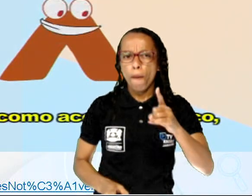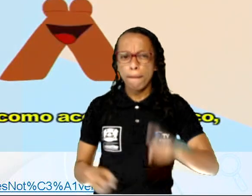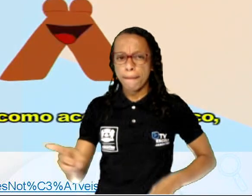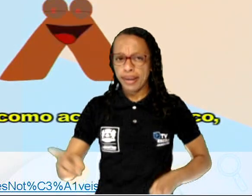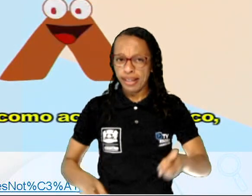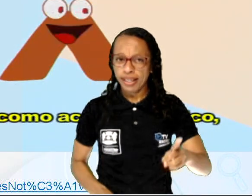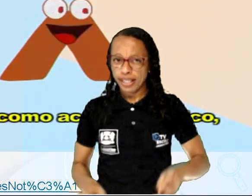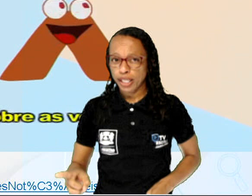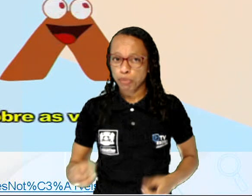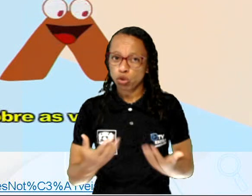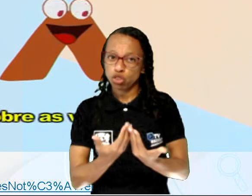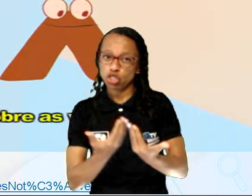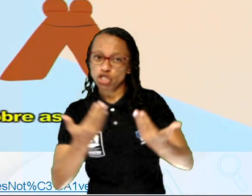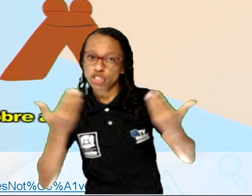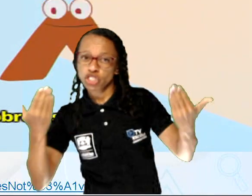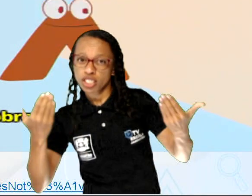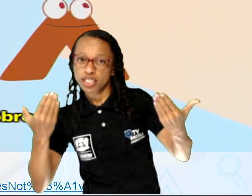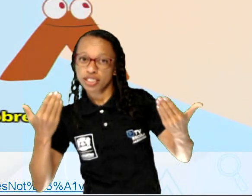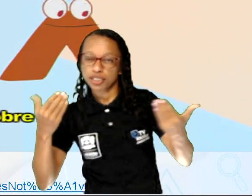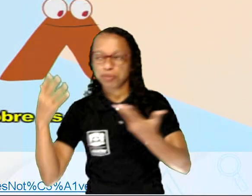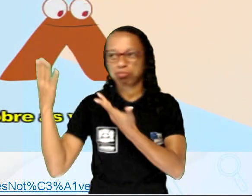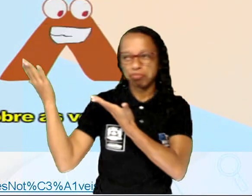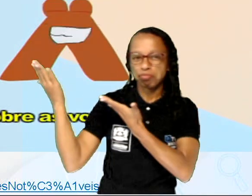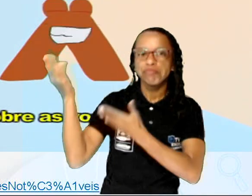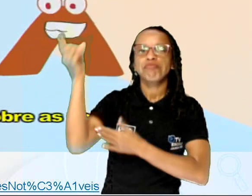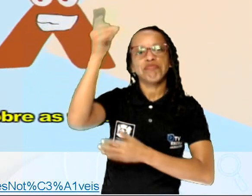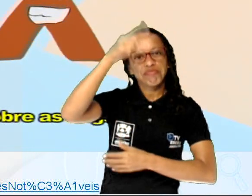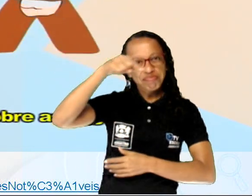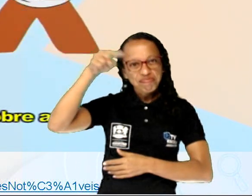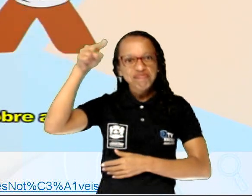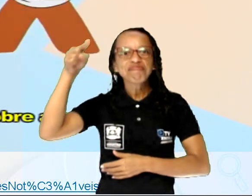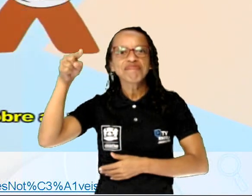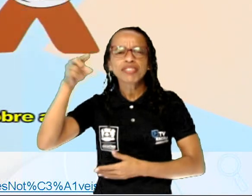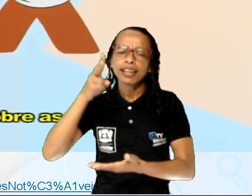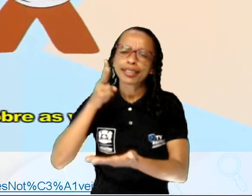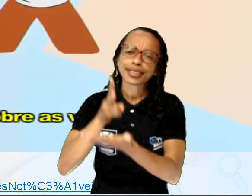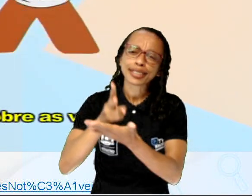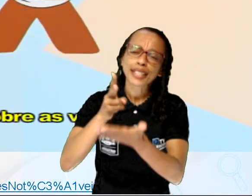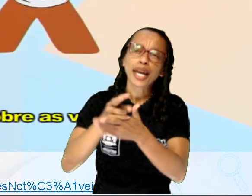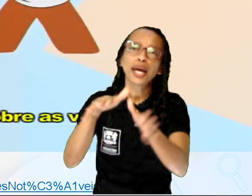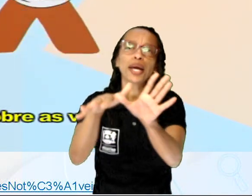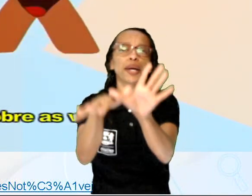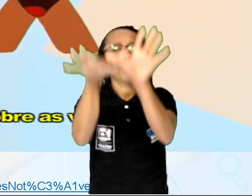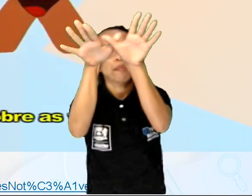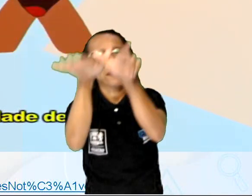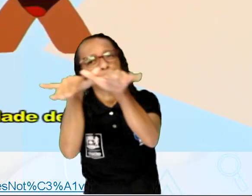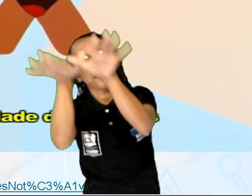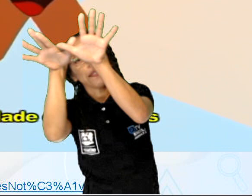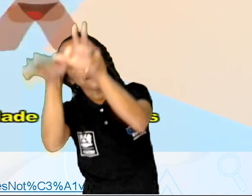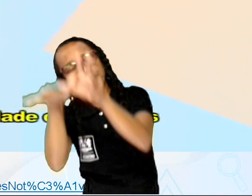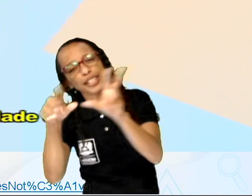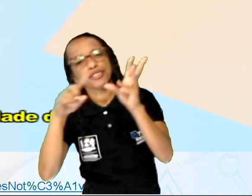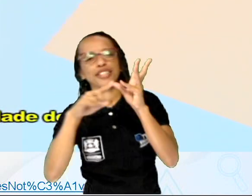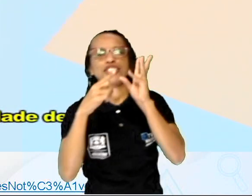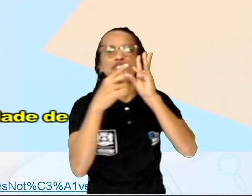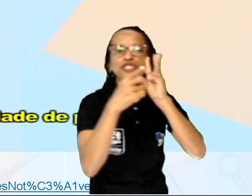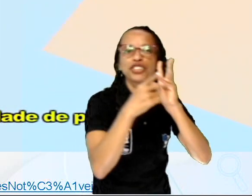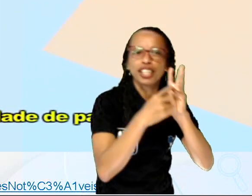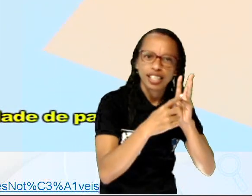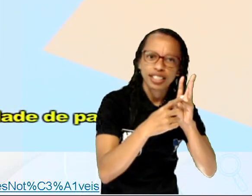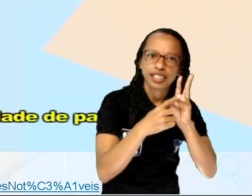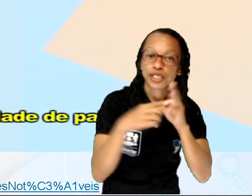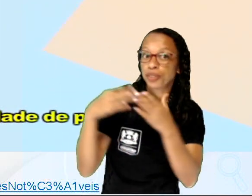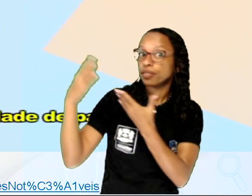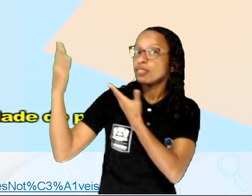acento fonético, o famoso tio, que está sempre voando sobre as vogais. O acento agudo